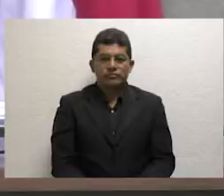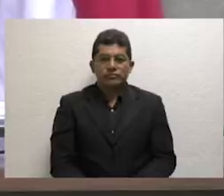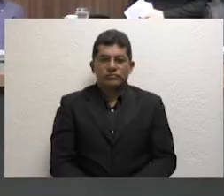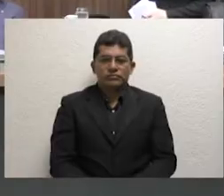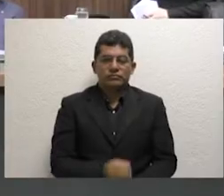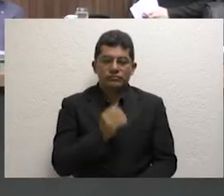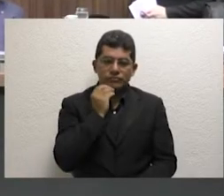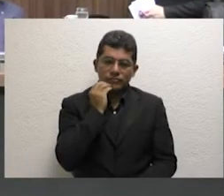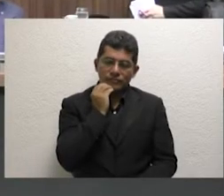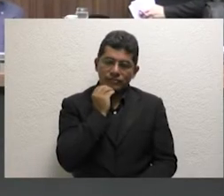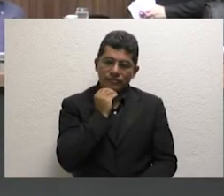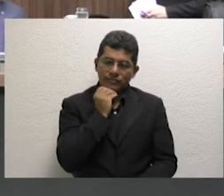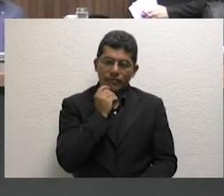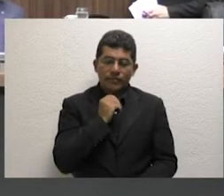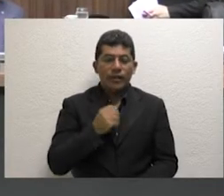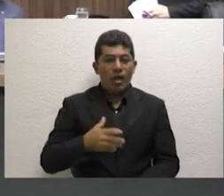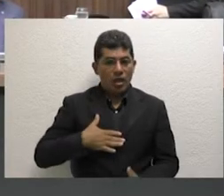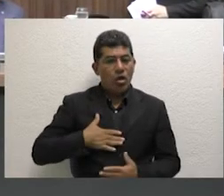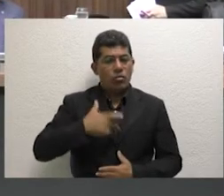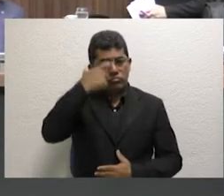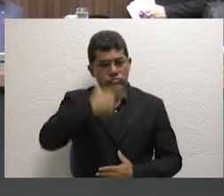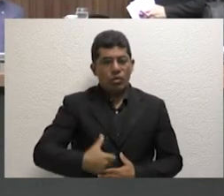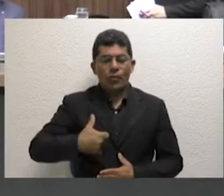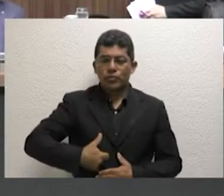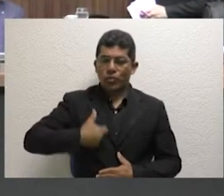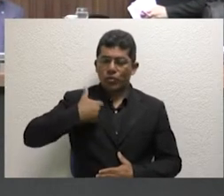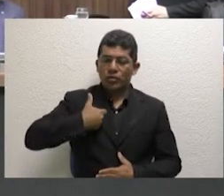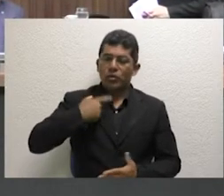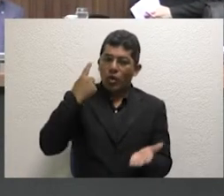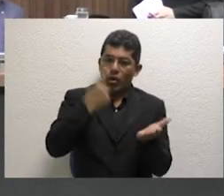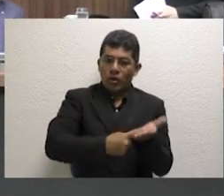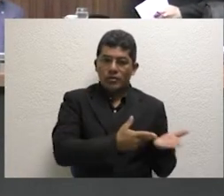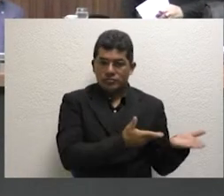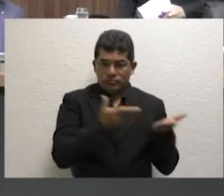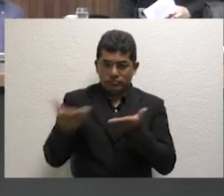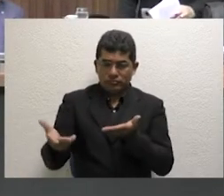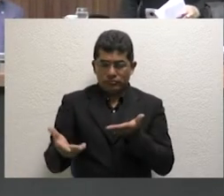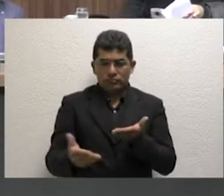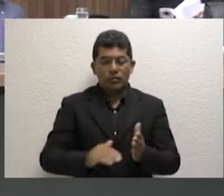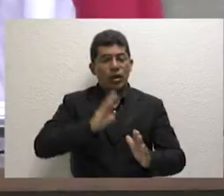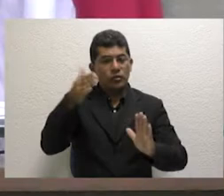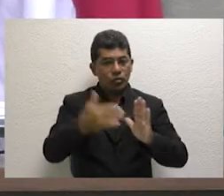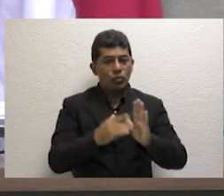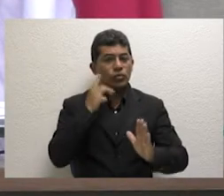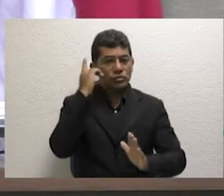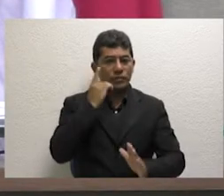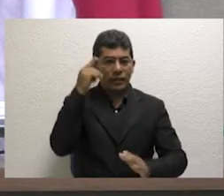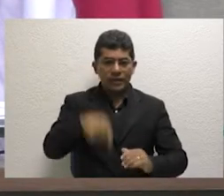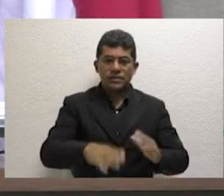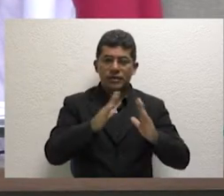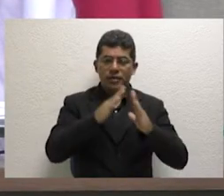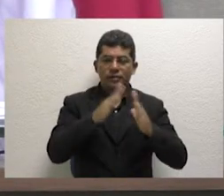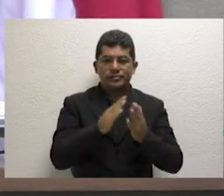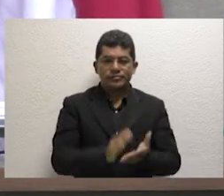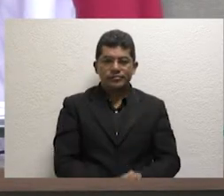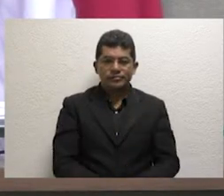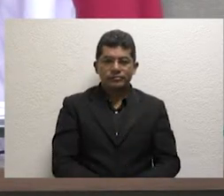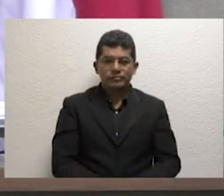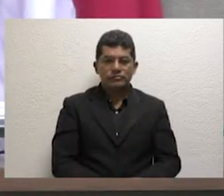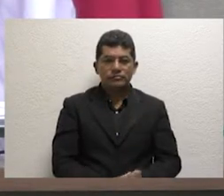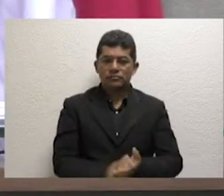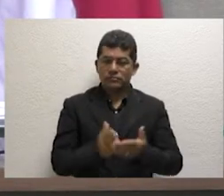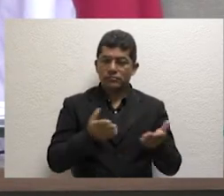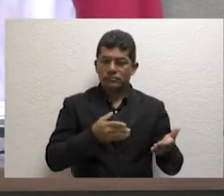e é com muito orgulho que eu gostaria de convidar os nobres deputados aqui dessa casa vão